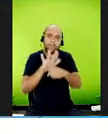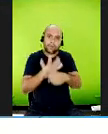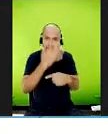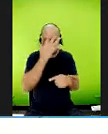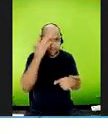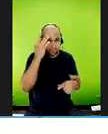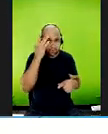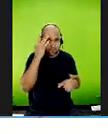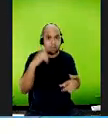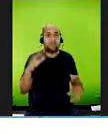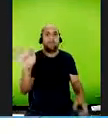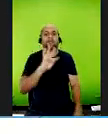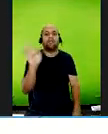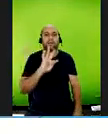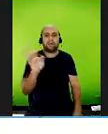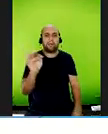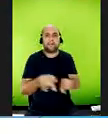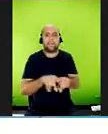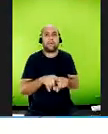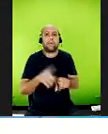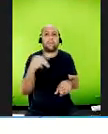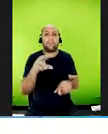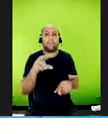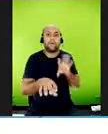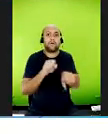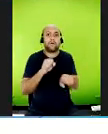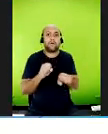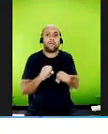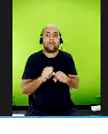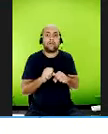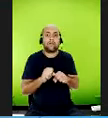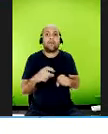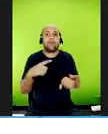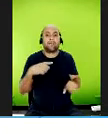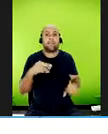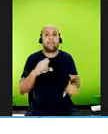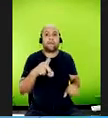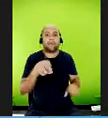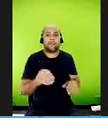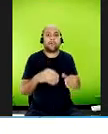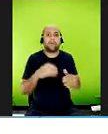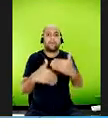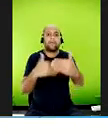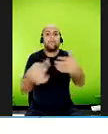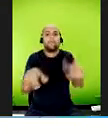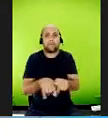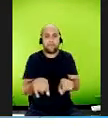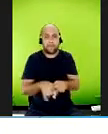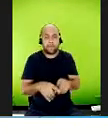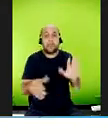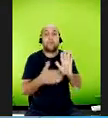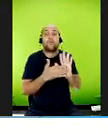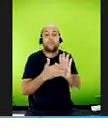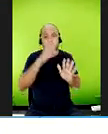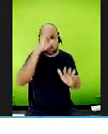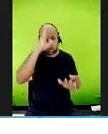que estão na graduação e até um ano de formados até aproximarem do mercado EA se desenvolverem é um programa gratuito